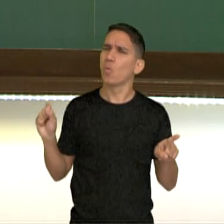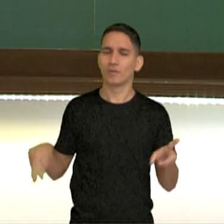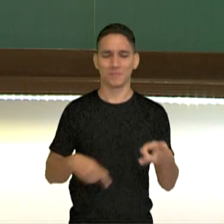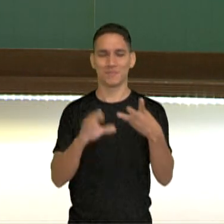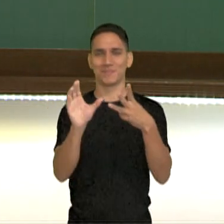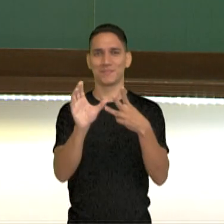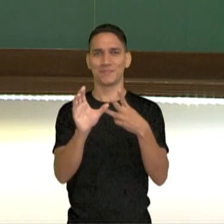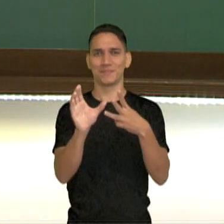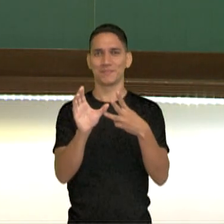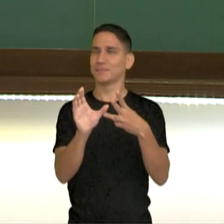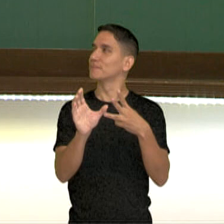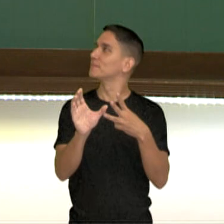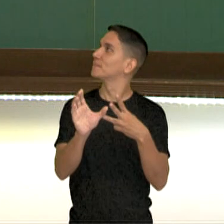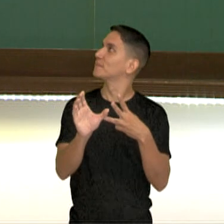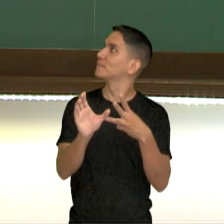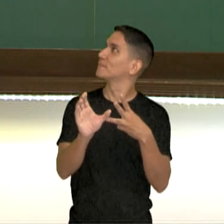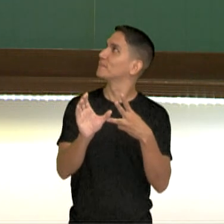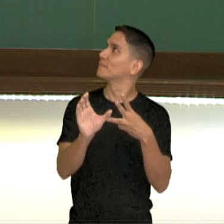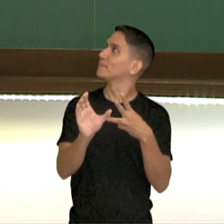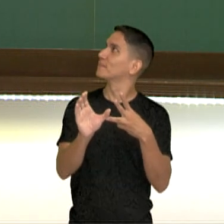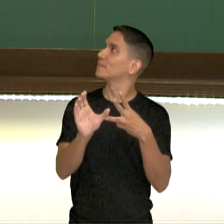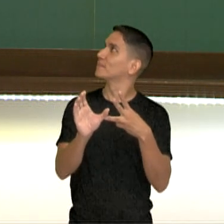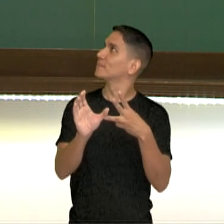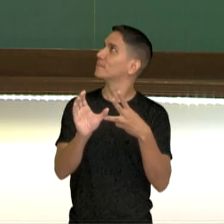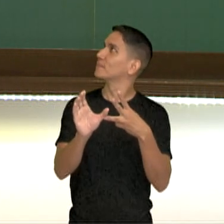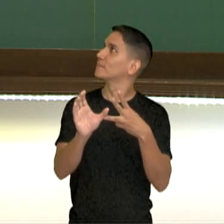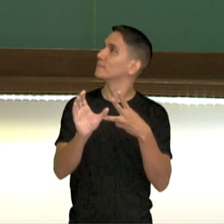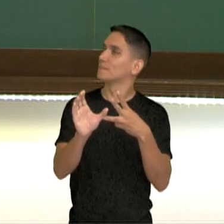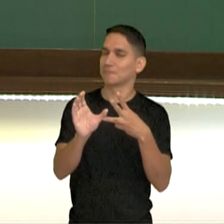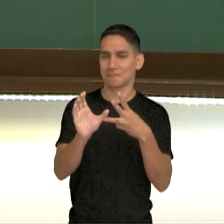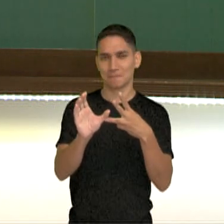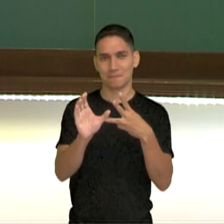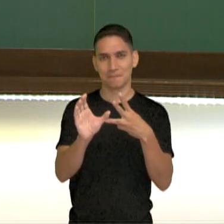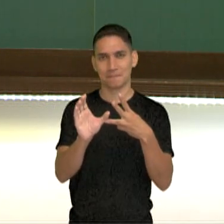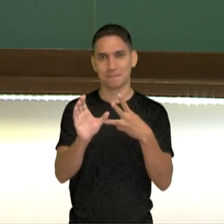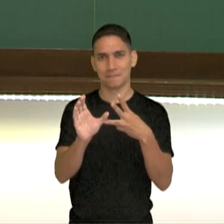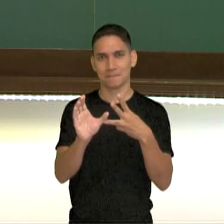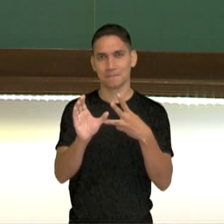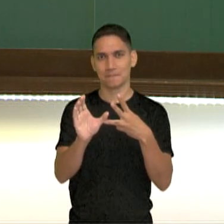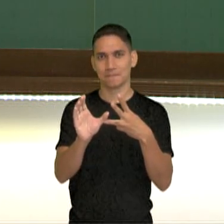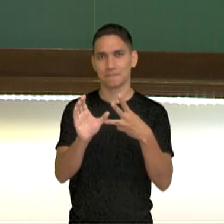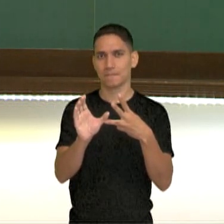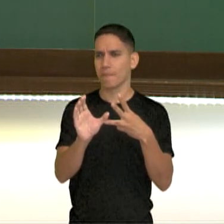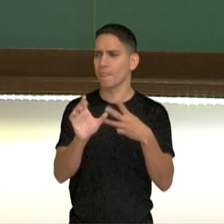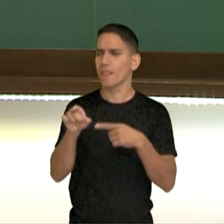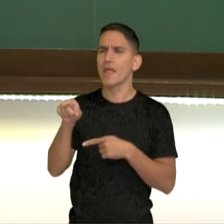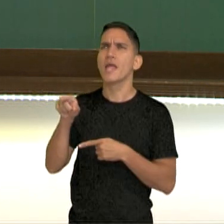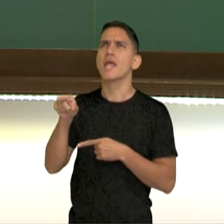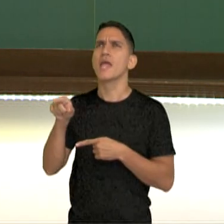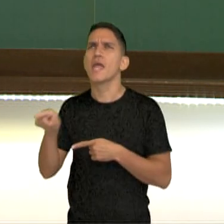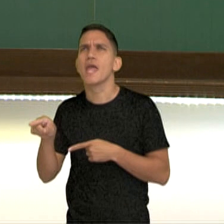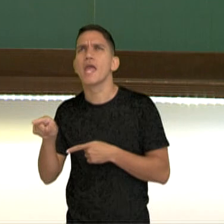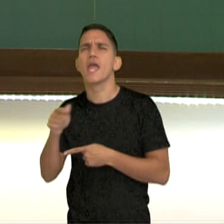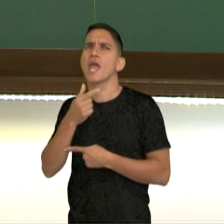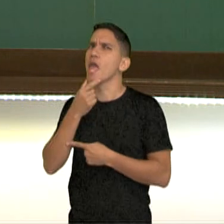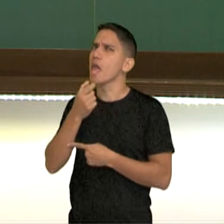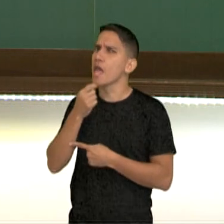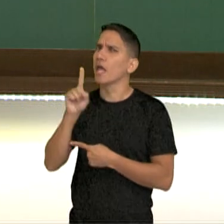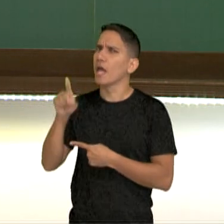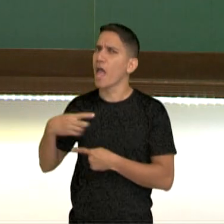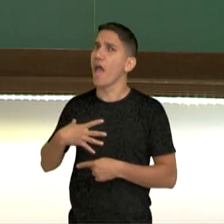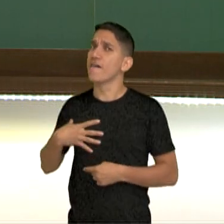a última, he is my aunt's son. Ele é o filho